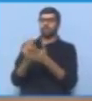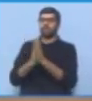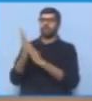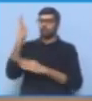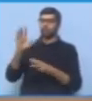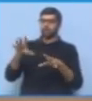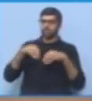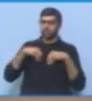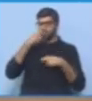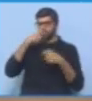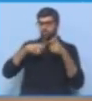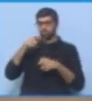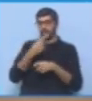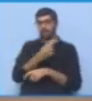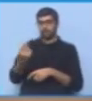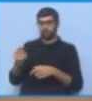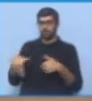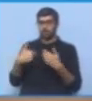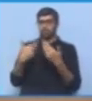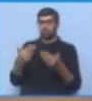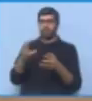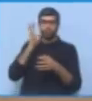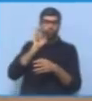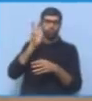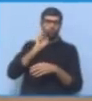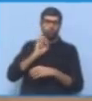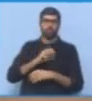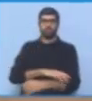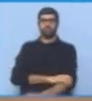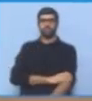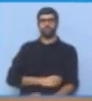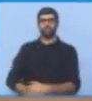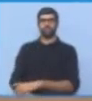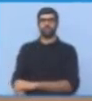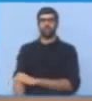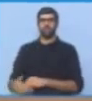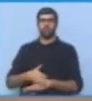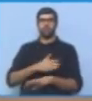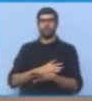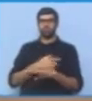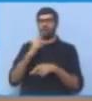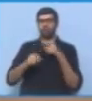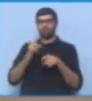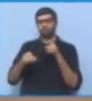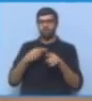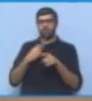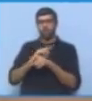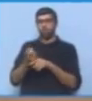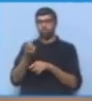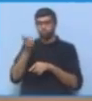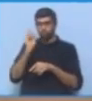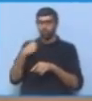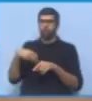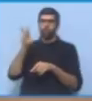acolher pessoalmente cada um, criar espaços de escuta, antes de começar logo a acusar, é escutar cada